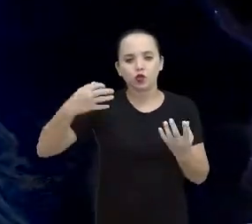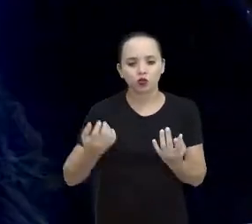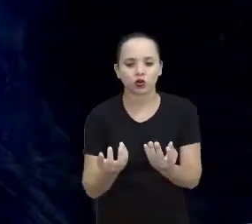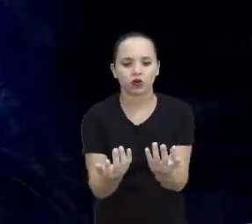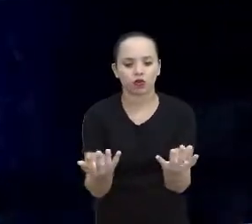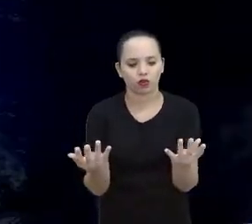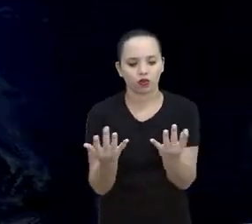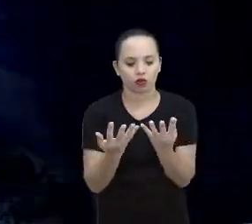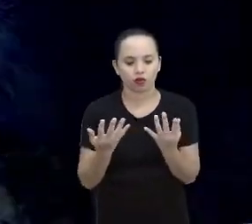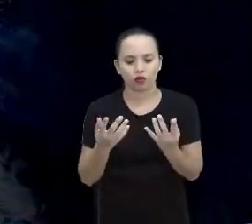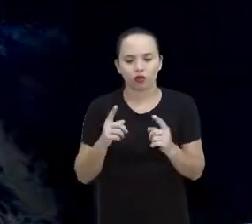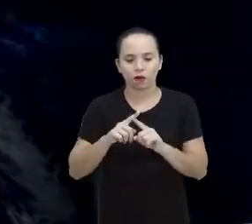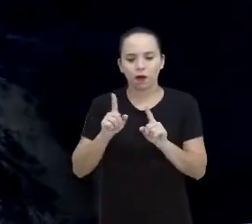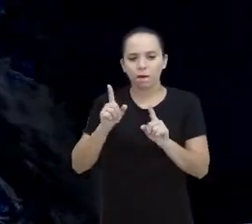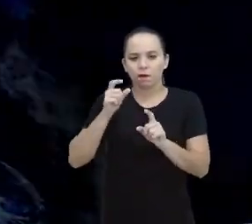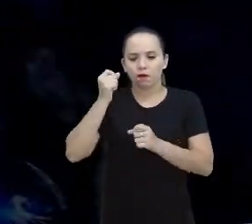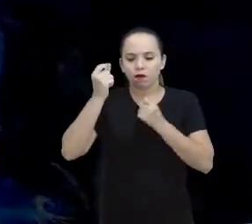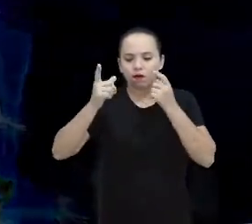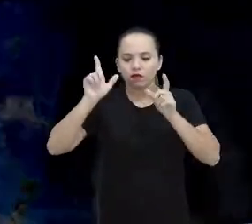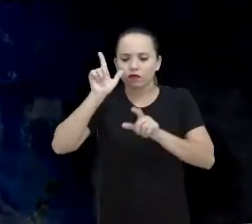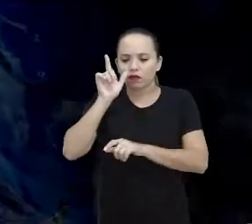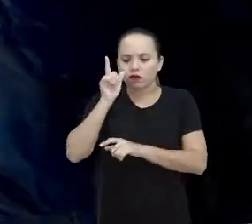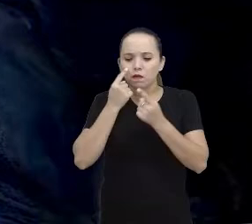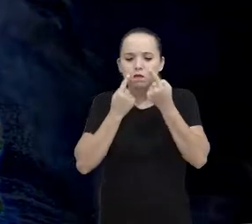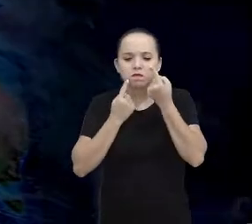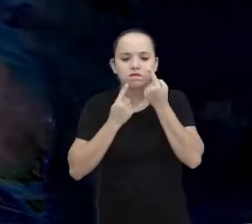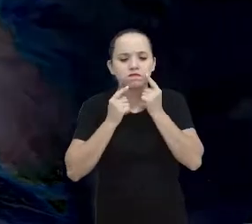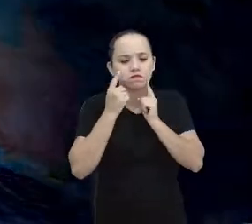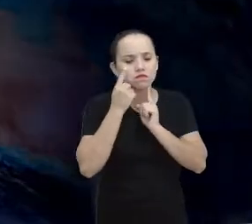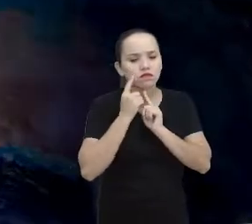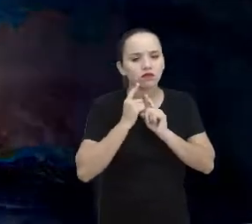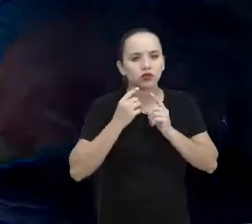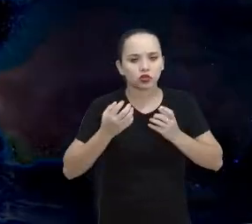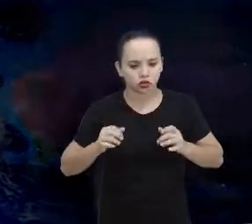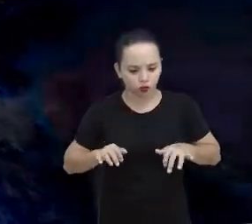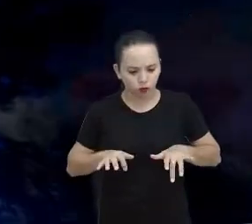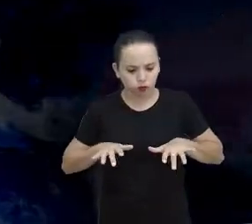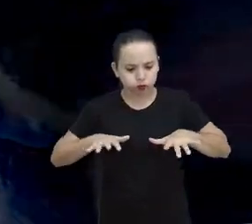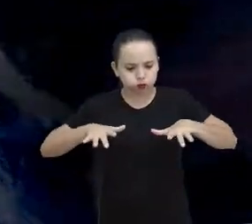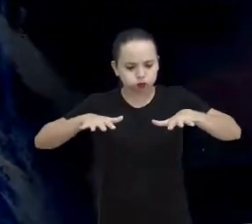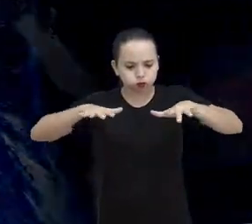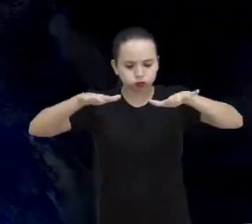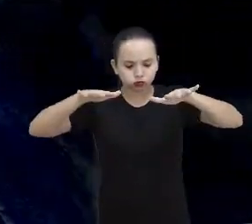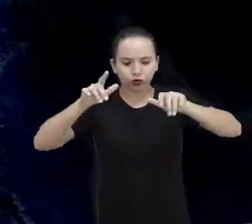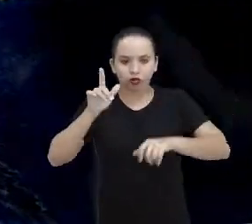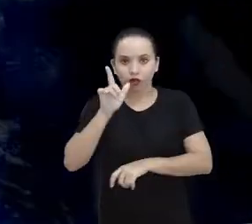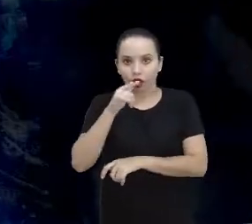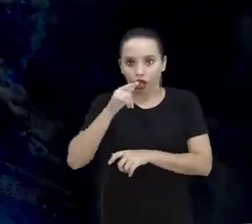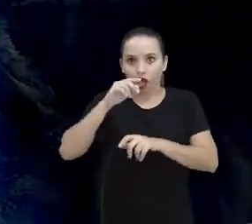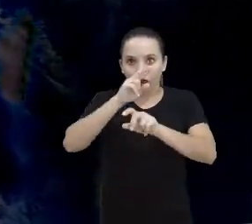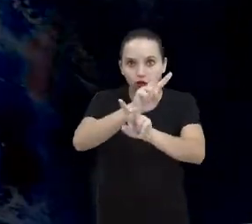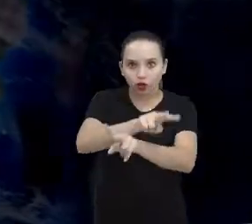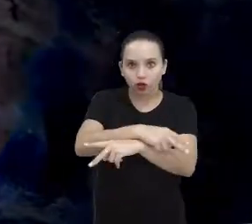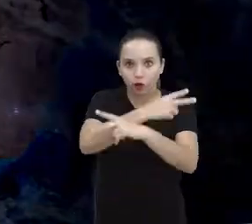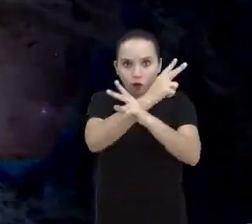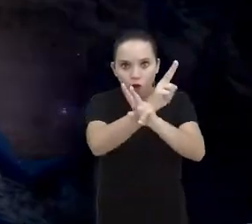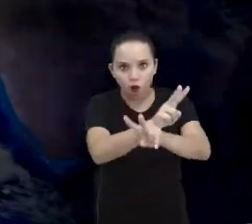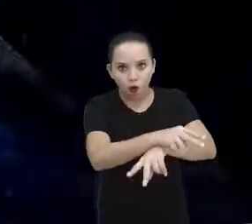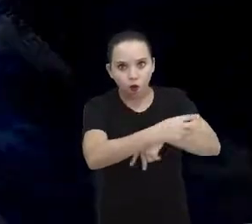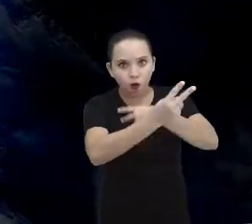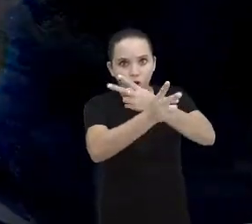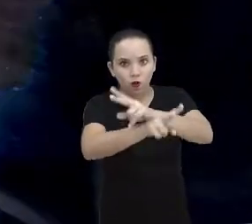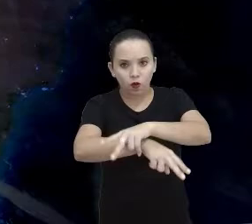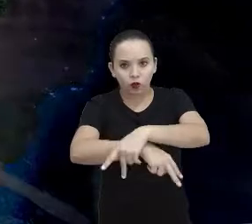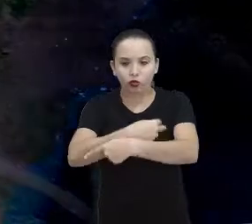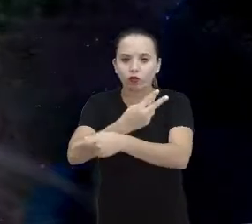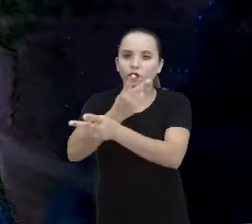são lágrimas na inundação. Águas que movem moinhos, são as mesmas águas que encharcam